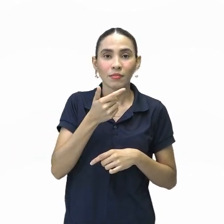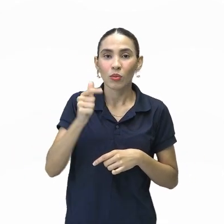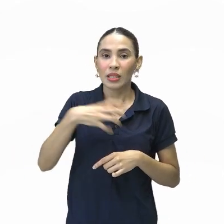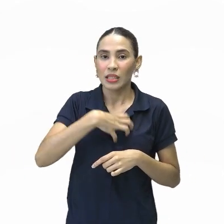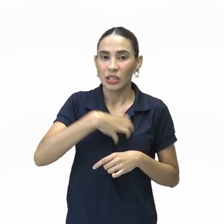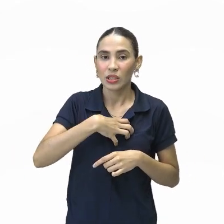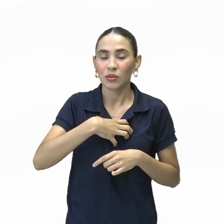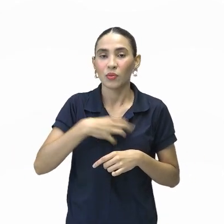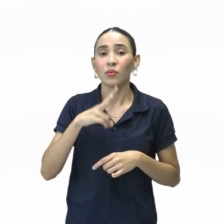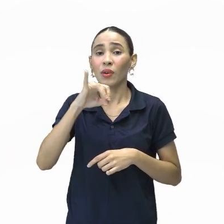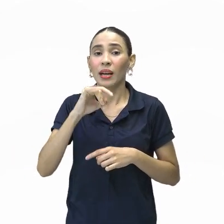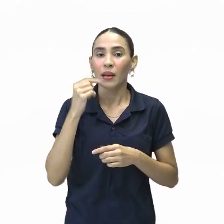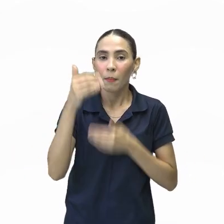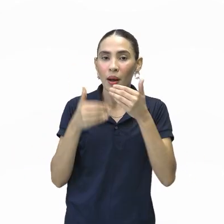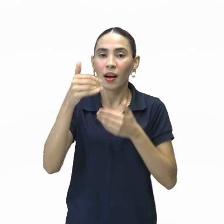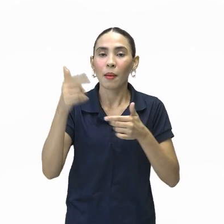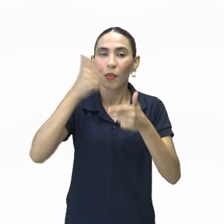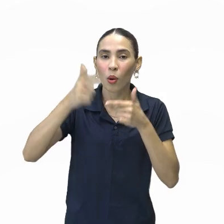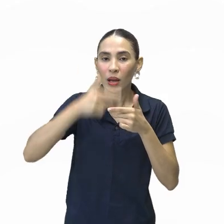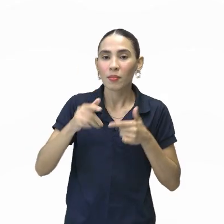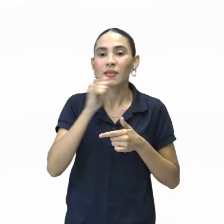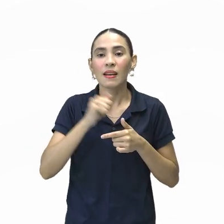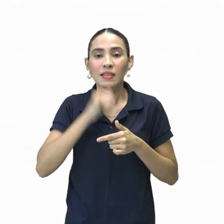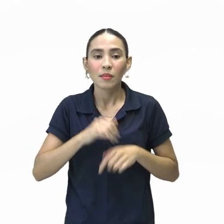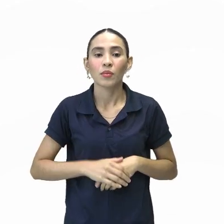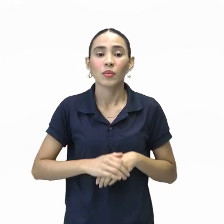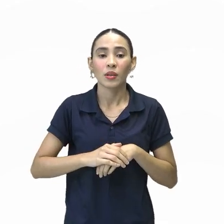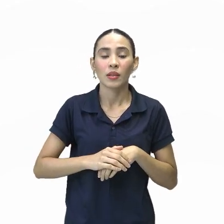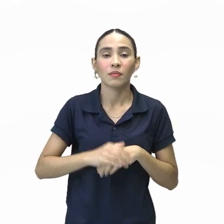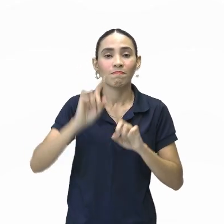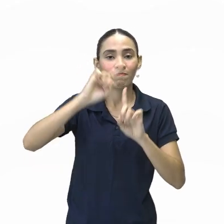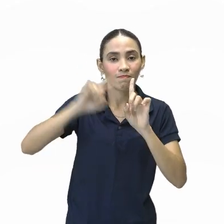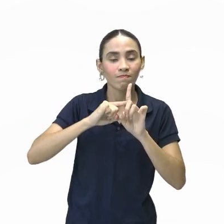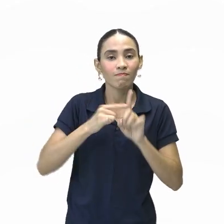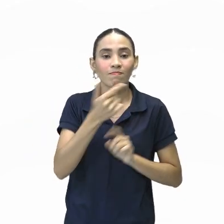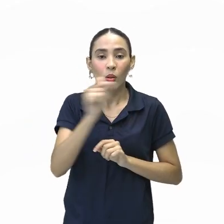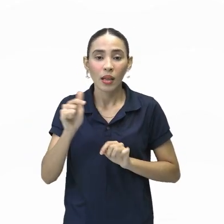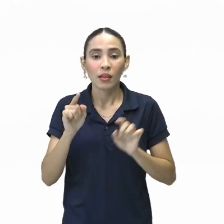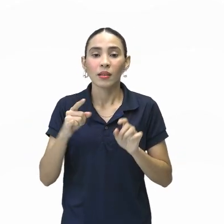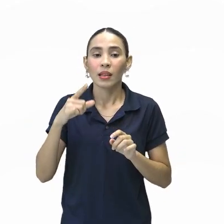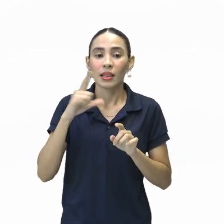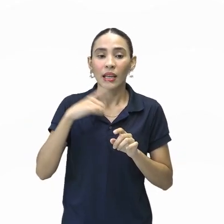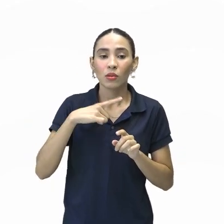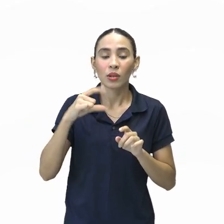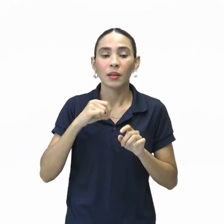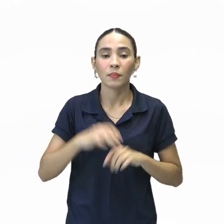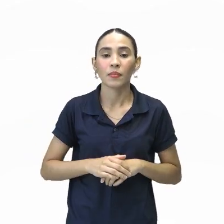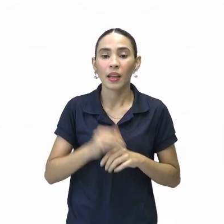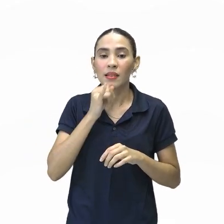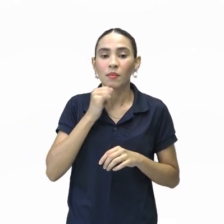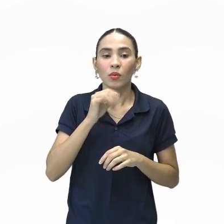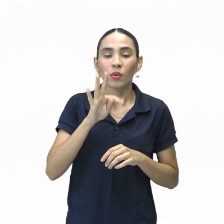o quadro ele avança para complicações, como, por exemplo, a infertilidade causada por obstrução